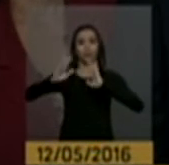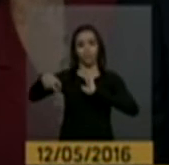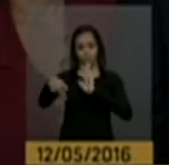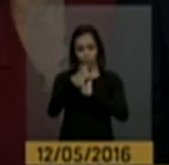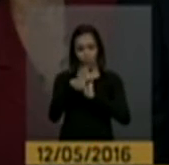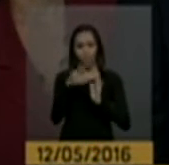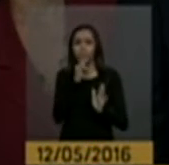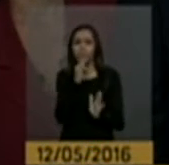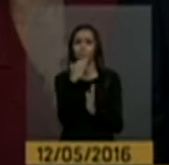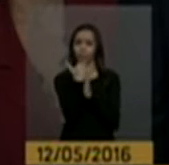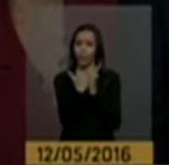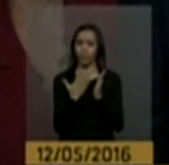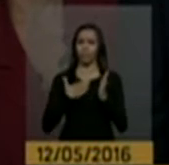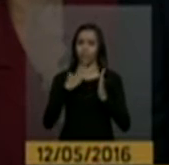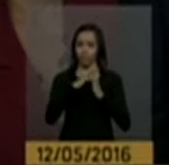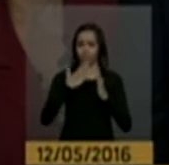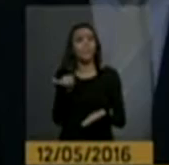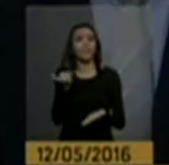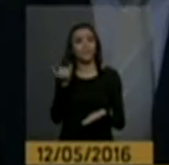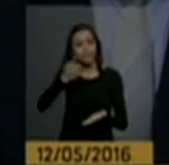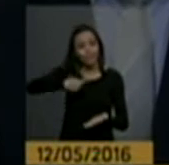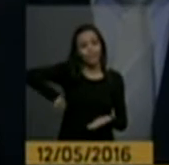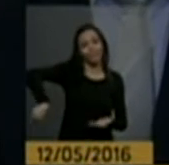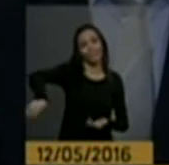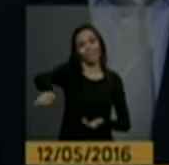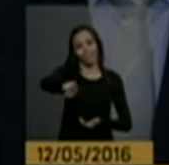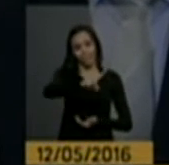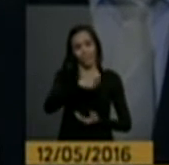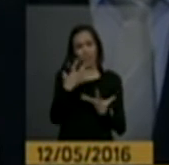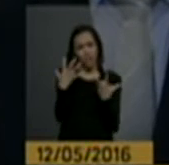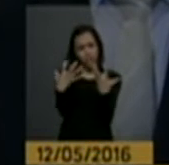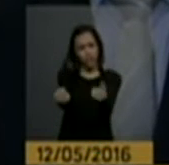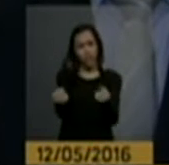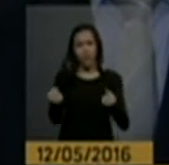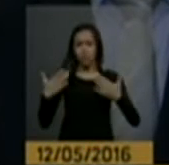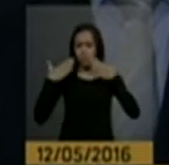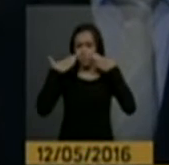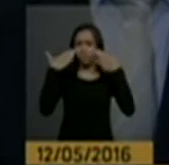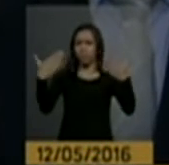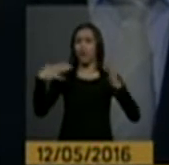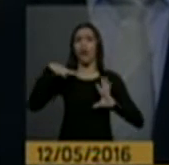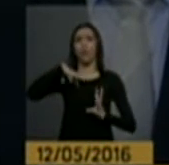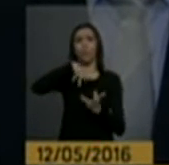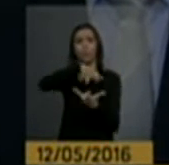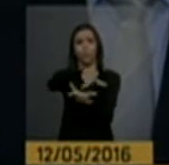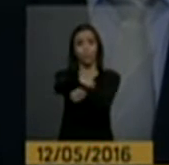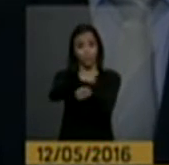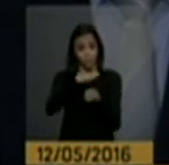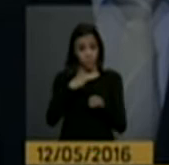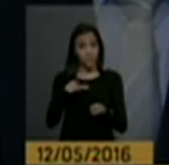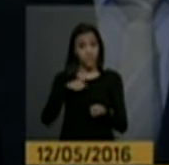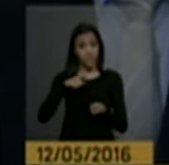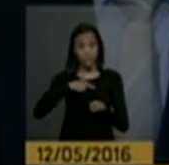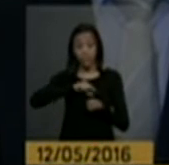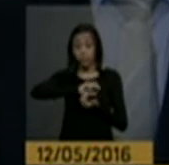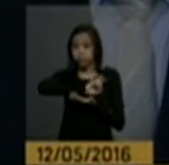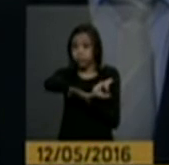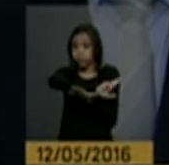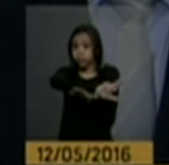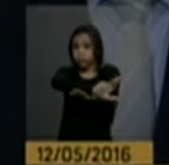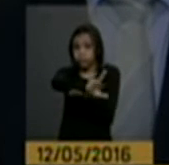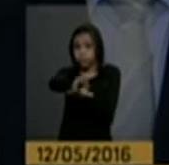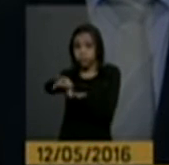com Minha Casa Minha Vida. A presidente afastada falou cerca de 15 minutos e concluiu afirmando que